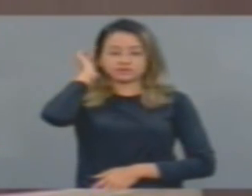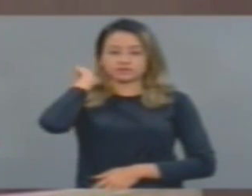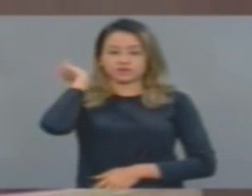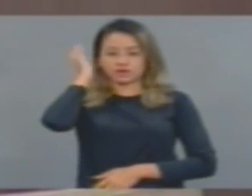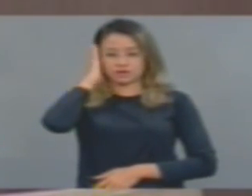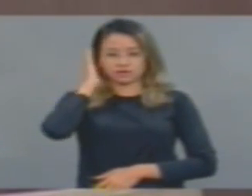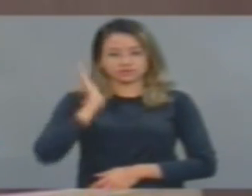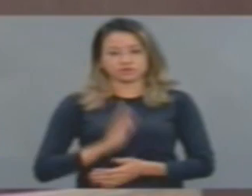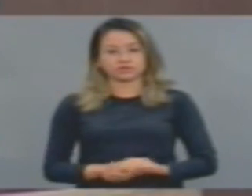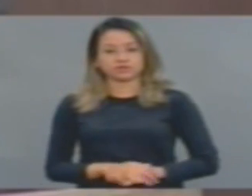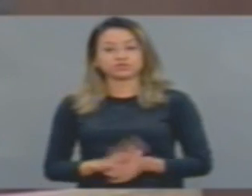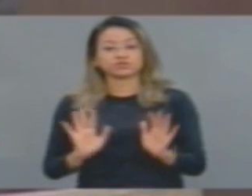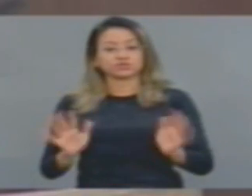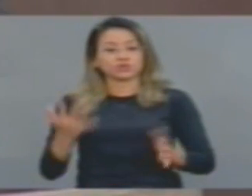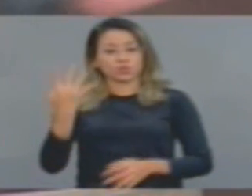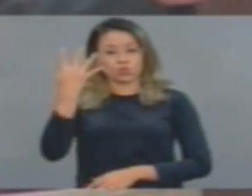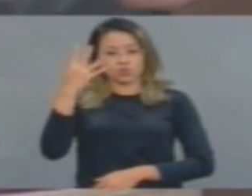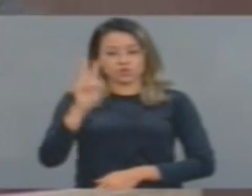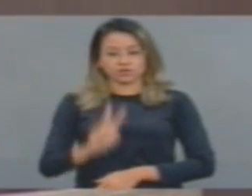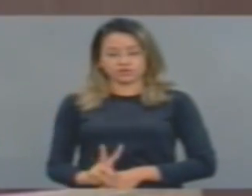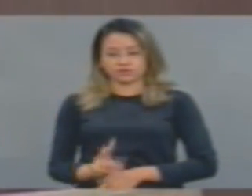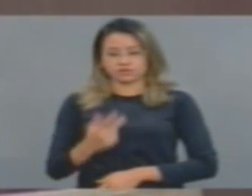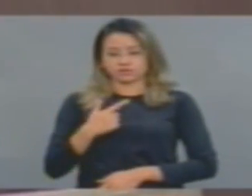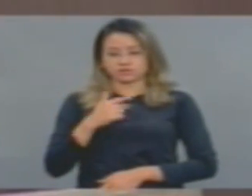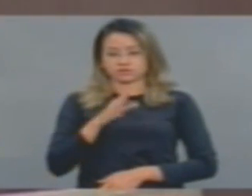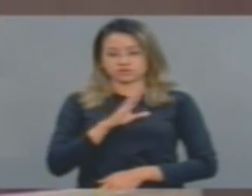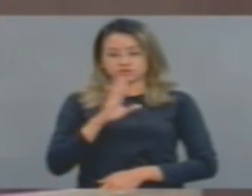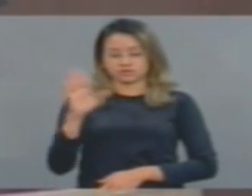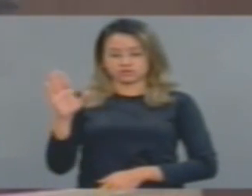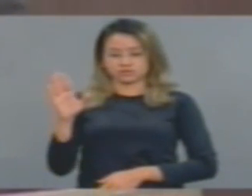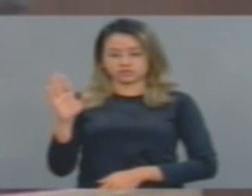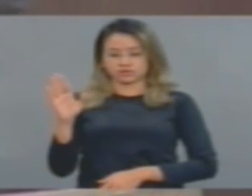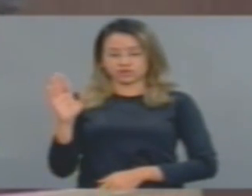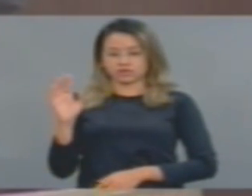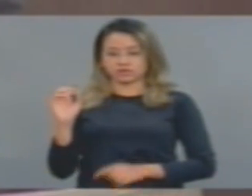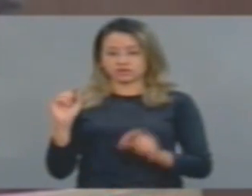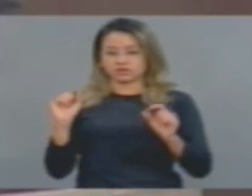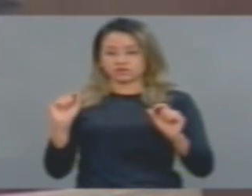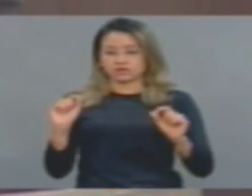a 4ª vez que eu estive no São Miguel,